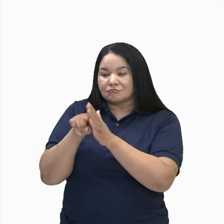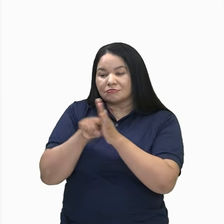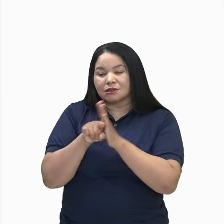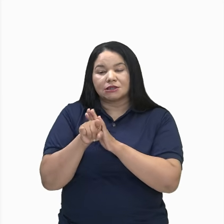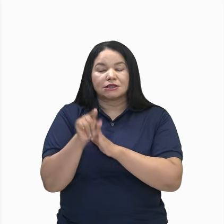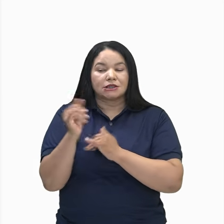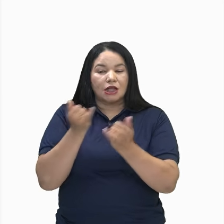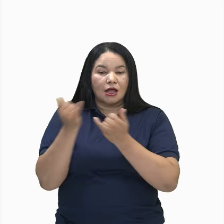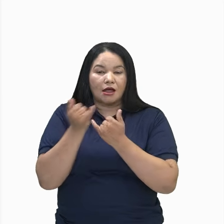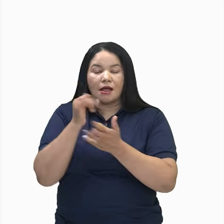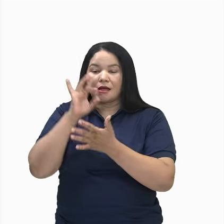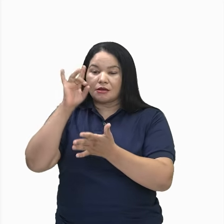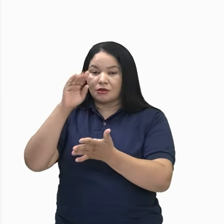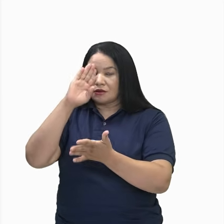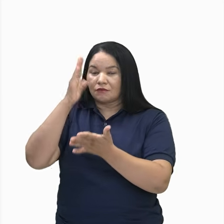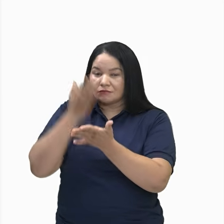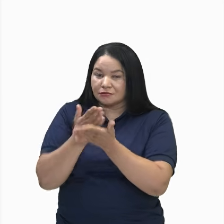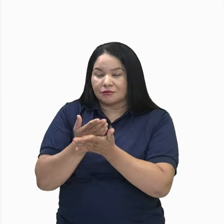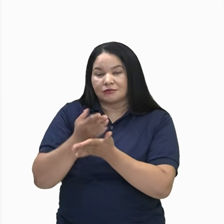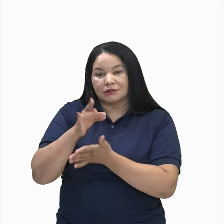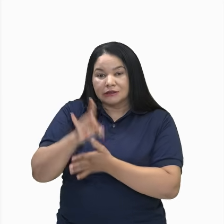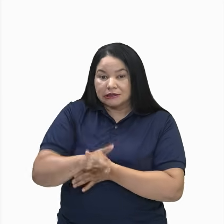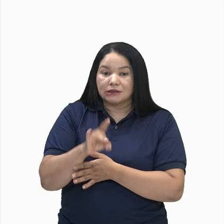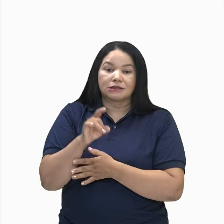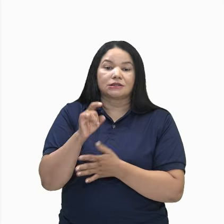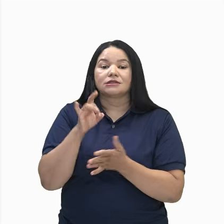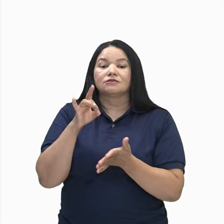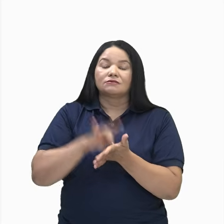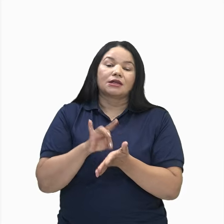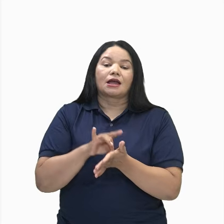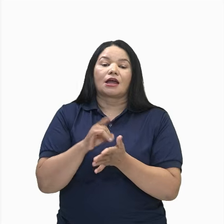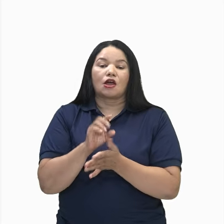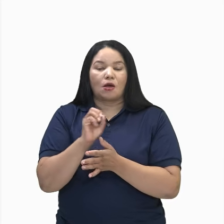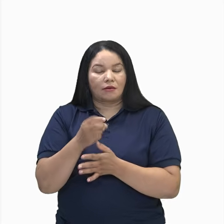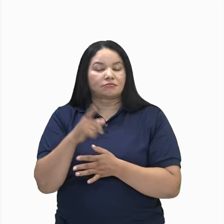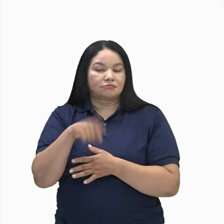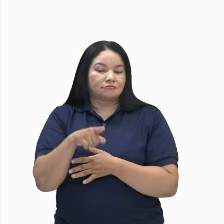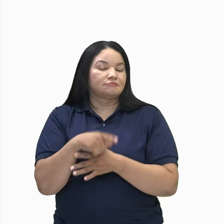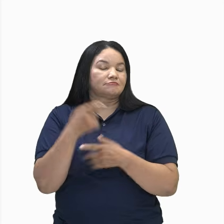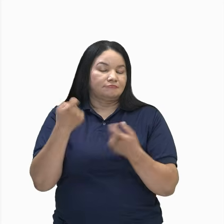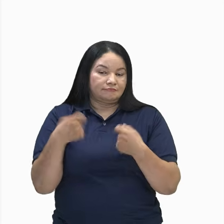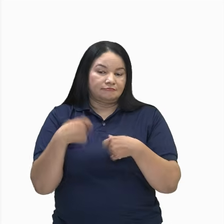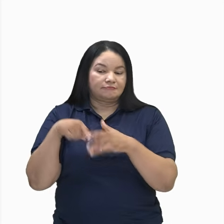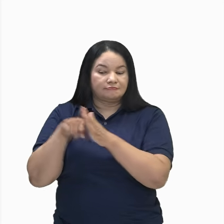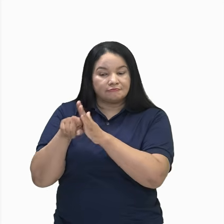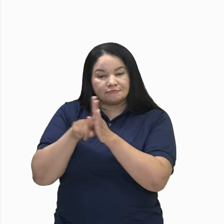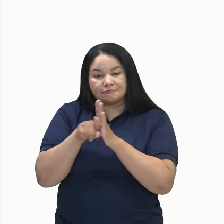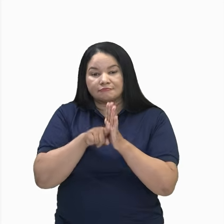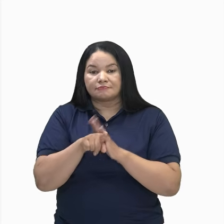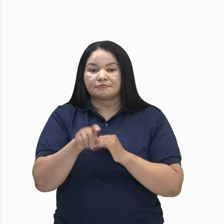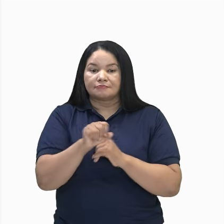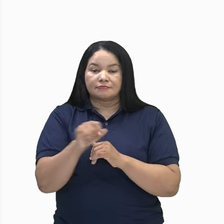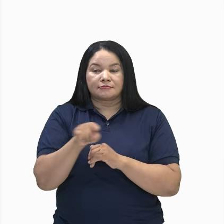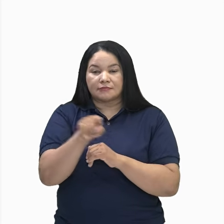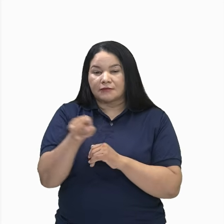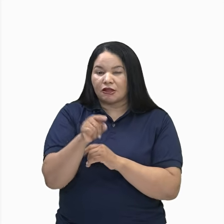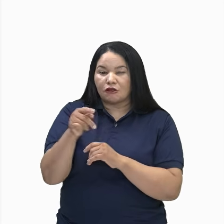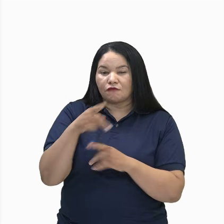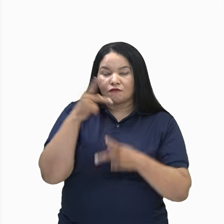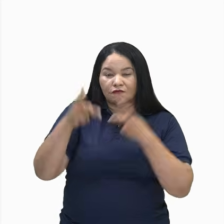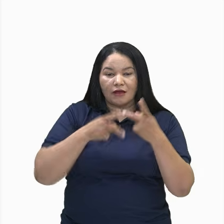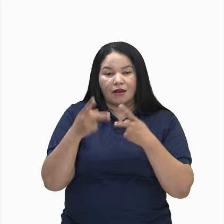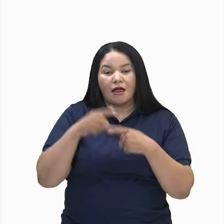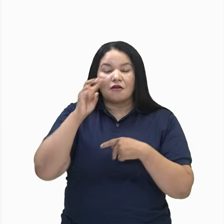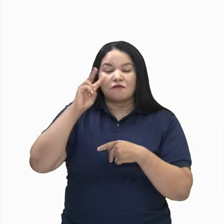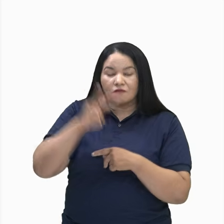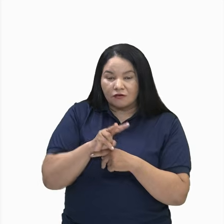confiáveis. E tudo isso faz parte do processo de investigação, tá? Falar que participou, falar que viu,